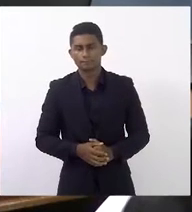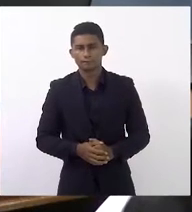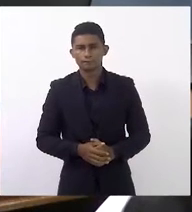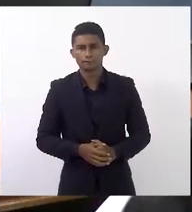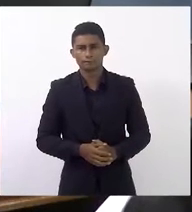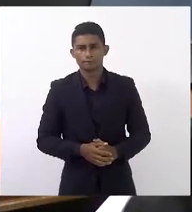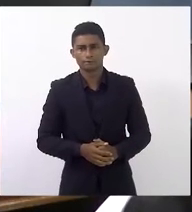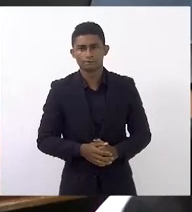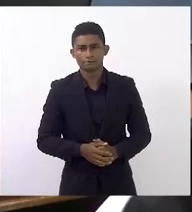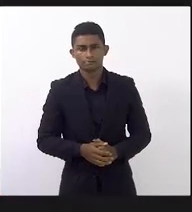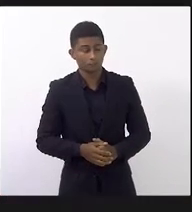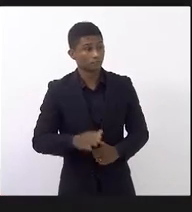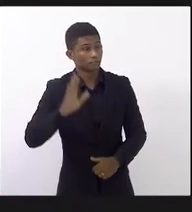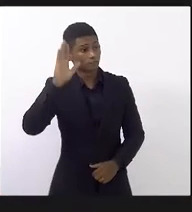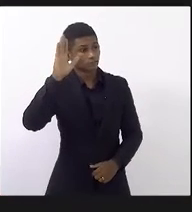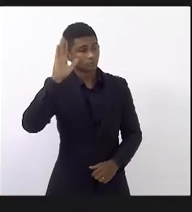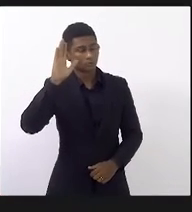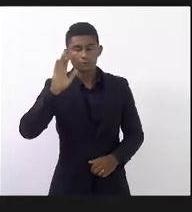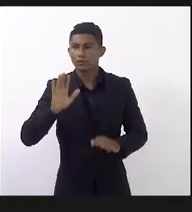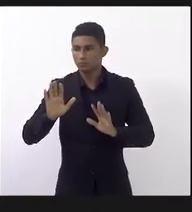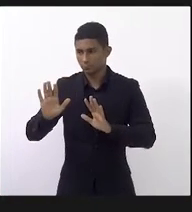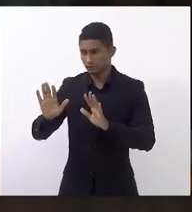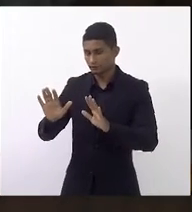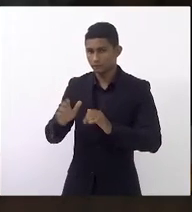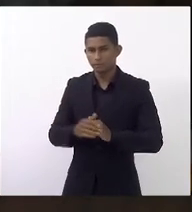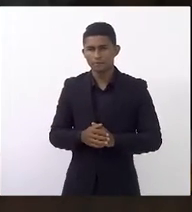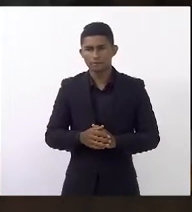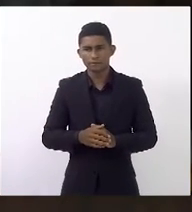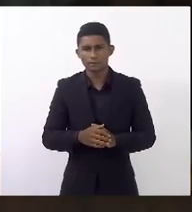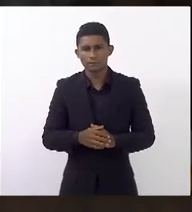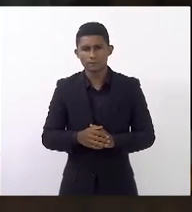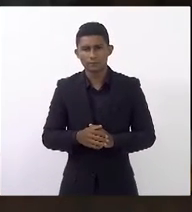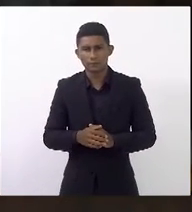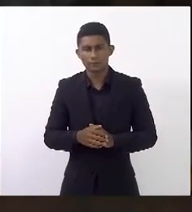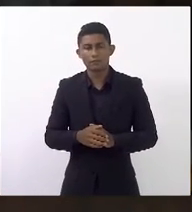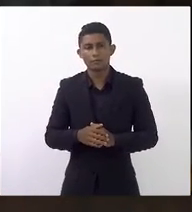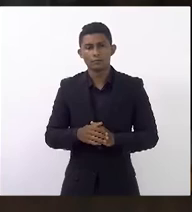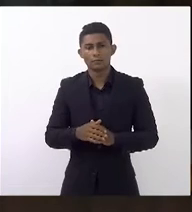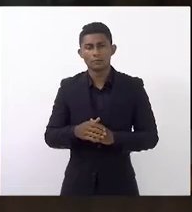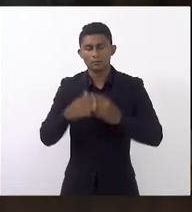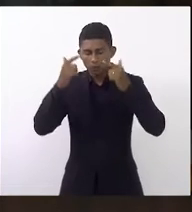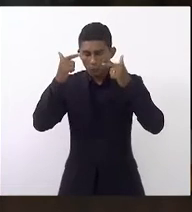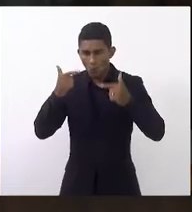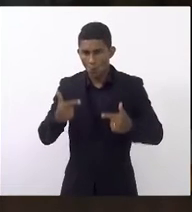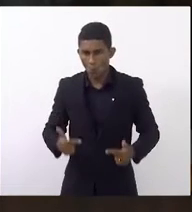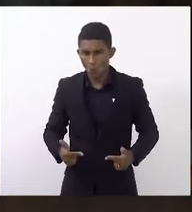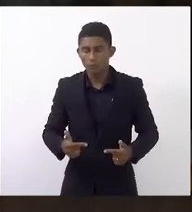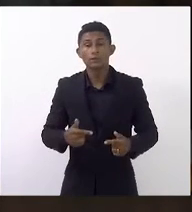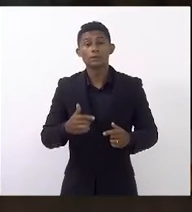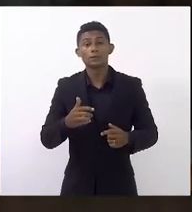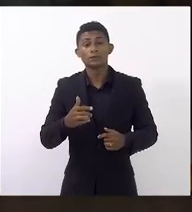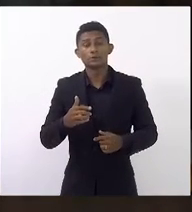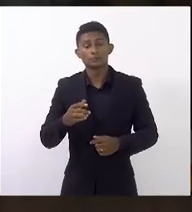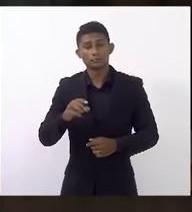Presidente, doutor Serginho, vota sim. Só um minuto. Deputado Valdeir, abstenção. Deputado Wellington José.